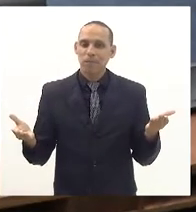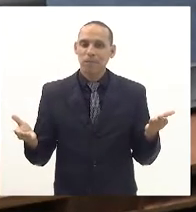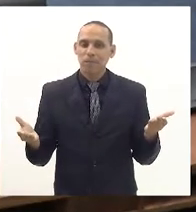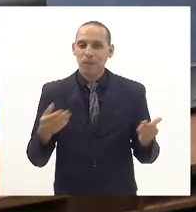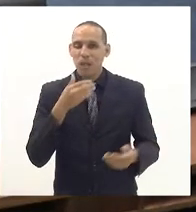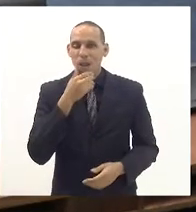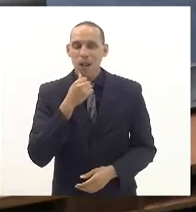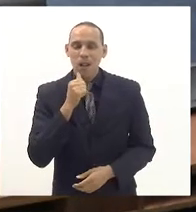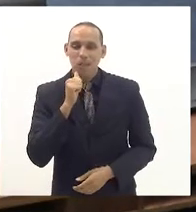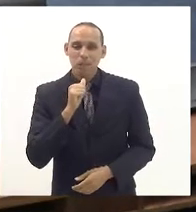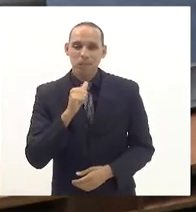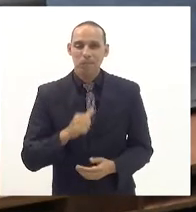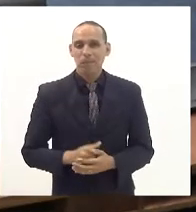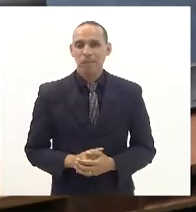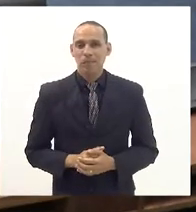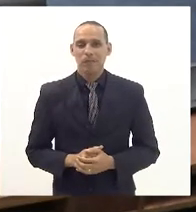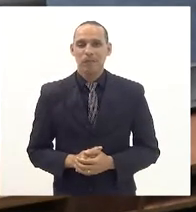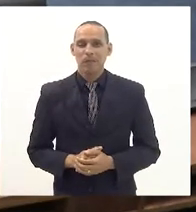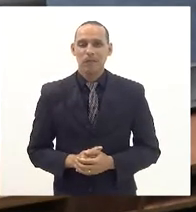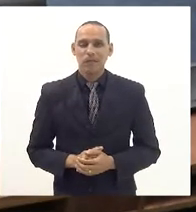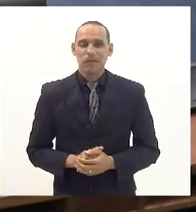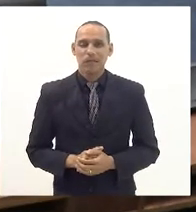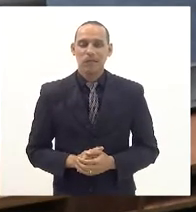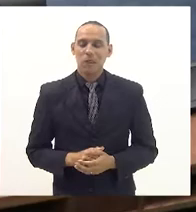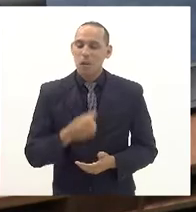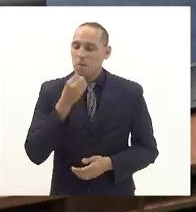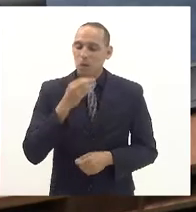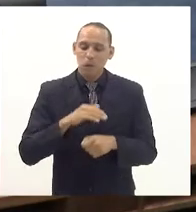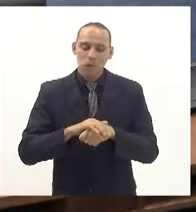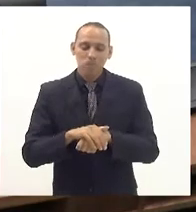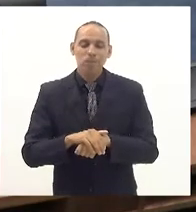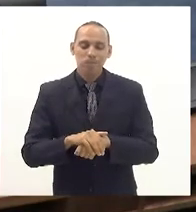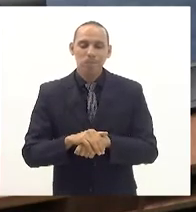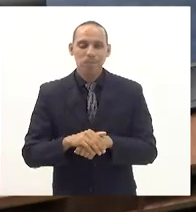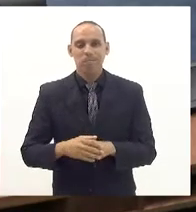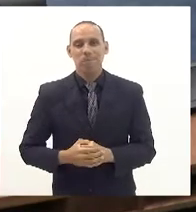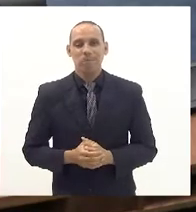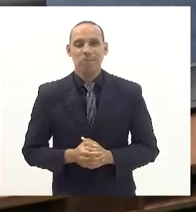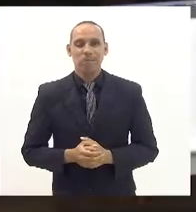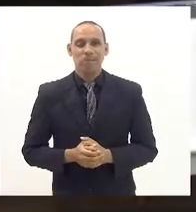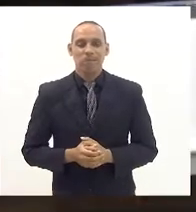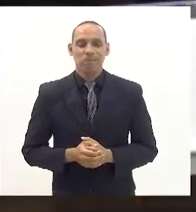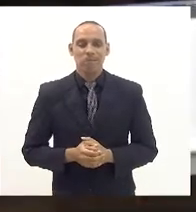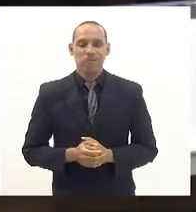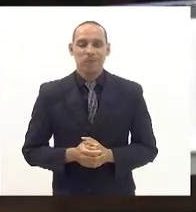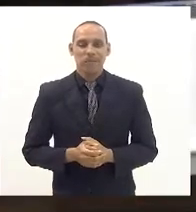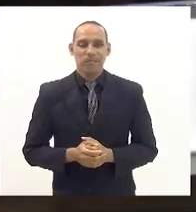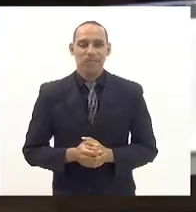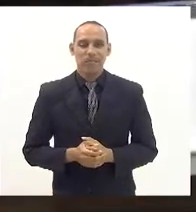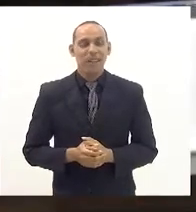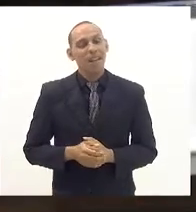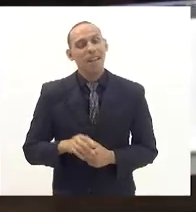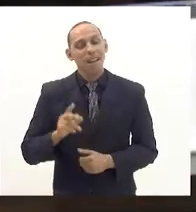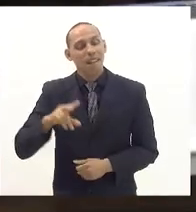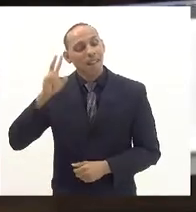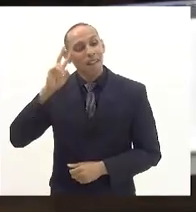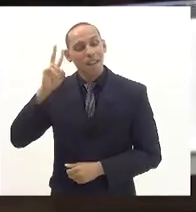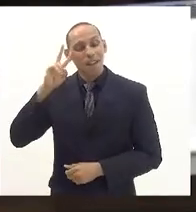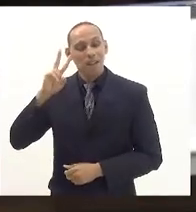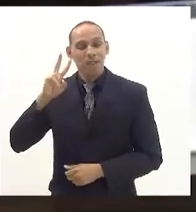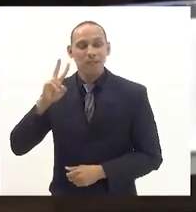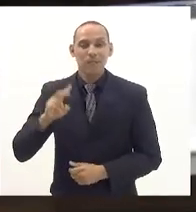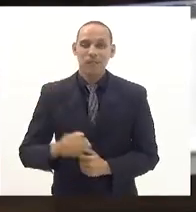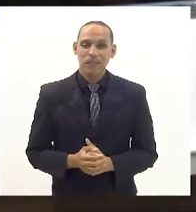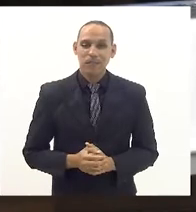senhoras meu cordial boa noite e é uma lembrança